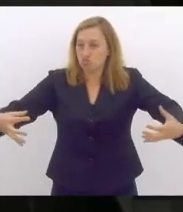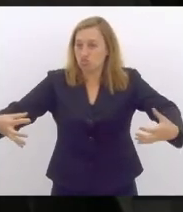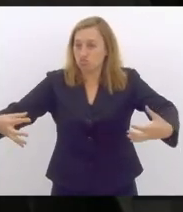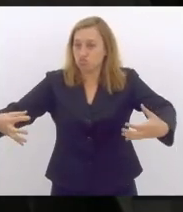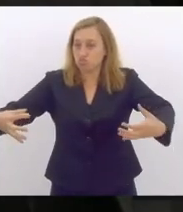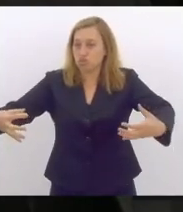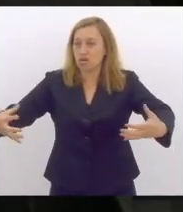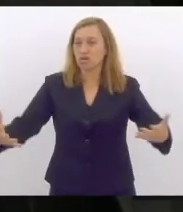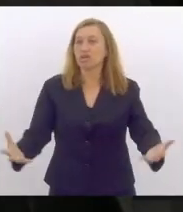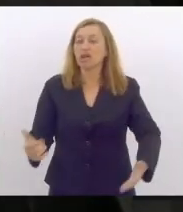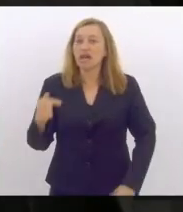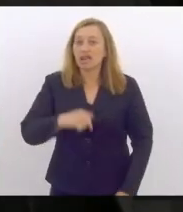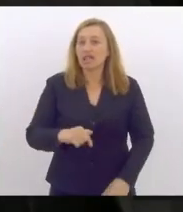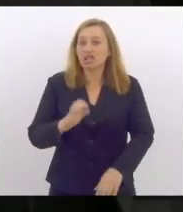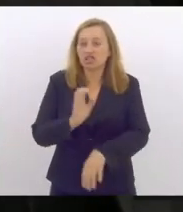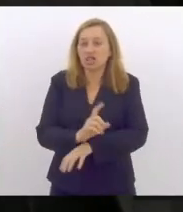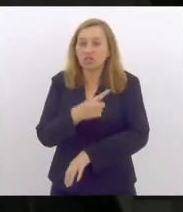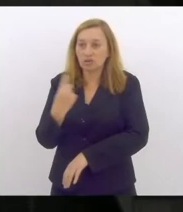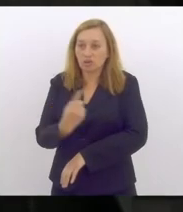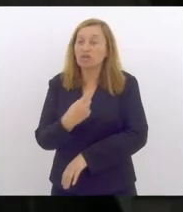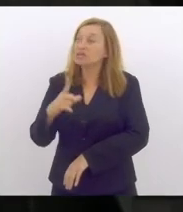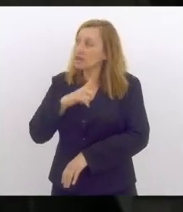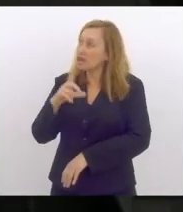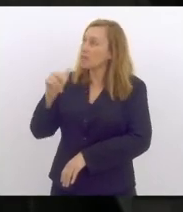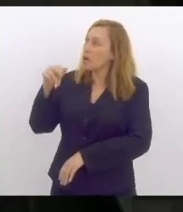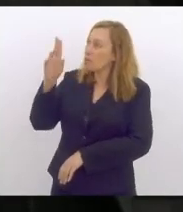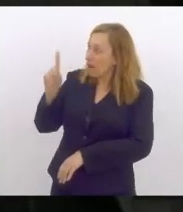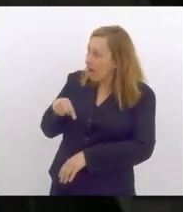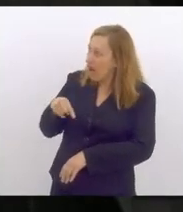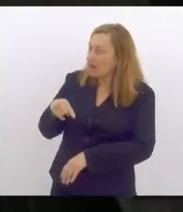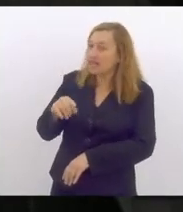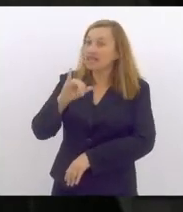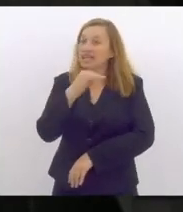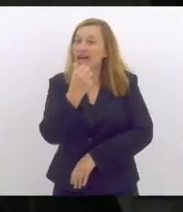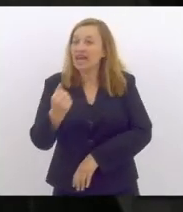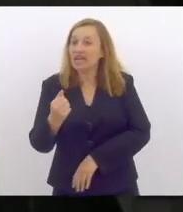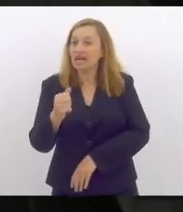no nosso estado, tem um belo baobá na ilha de Paquetá,